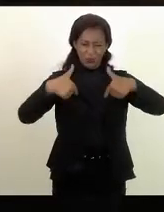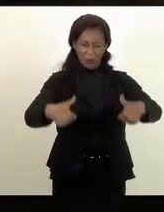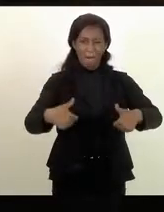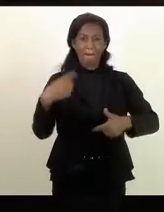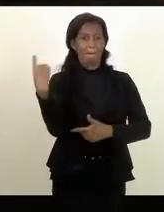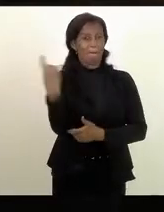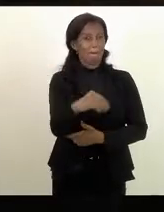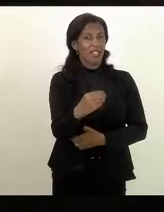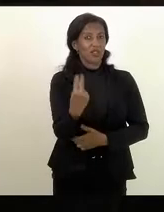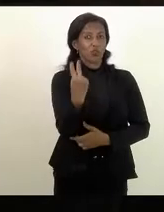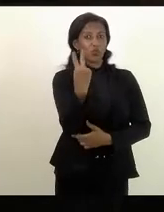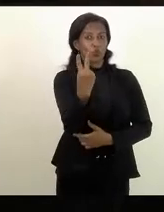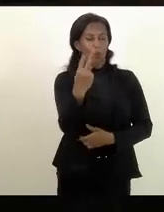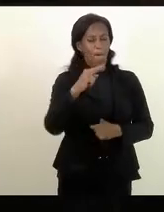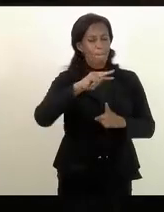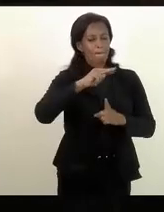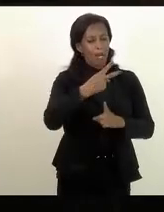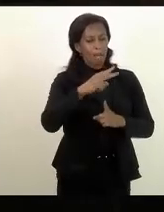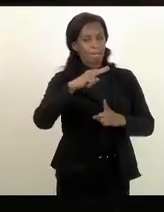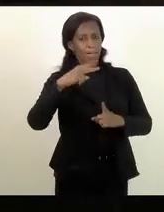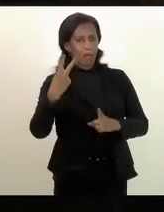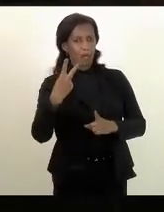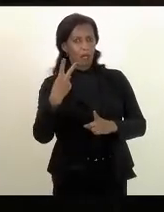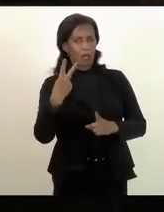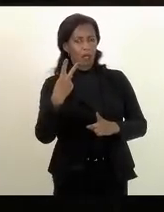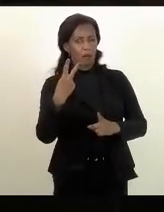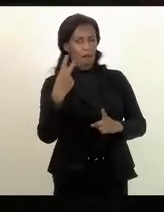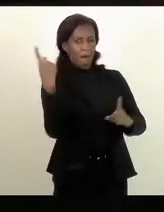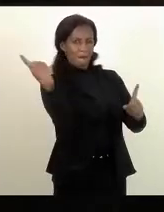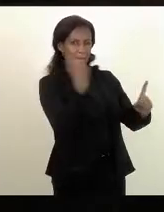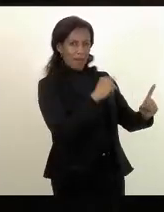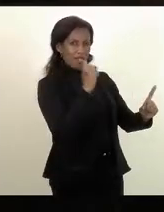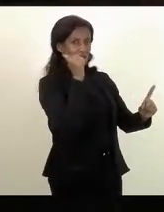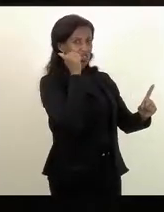na mulher e bate na cara da sociedade